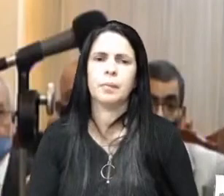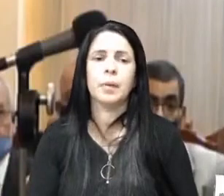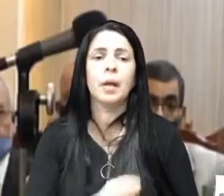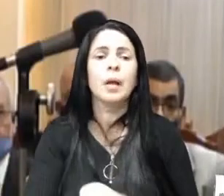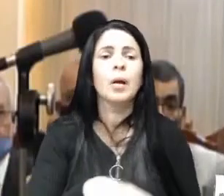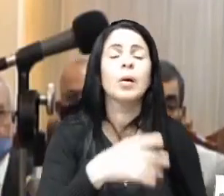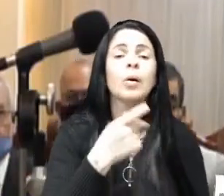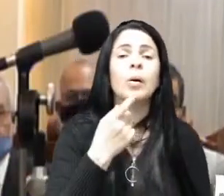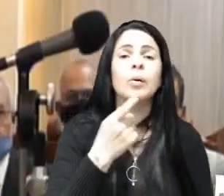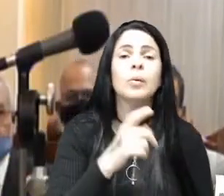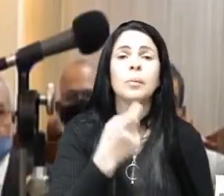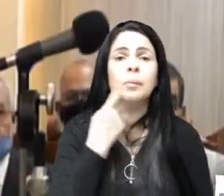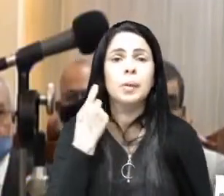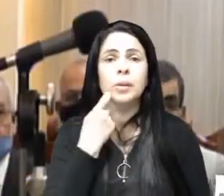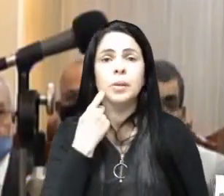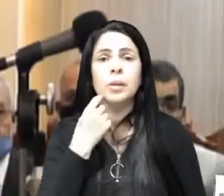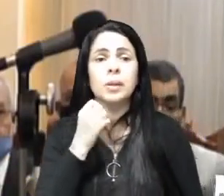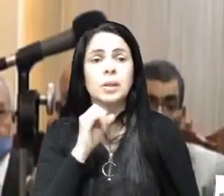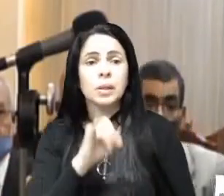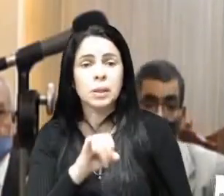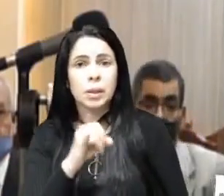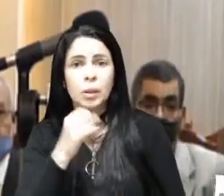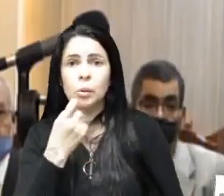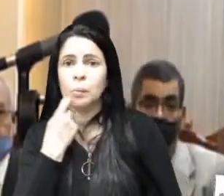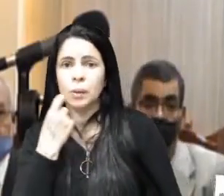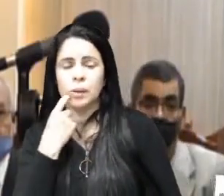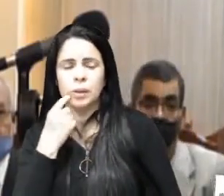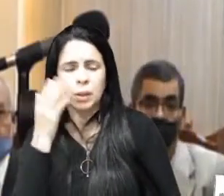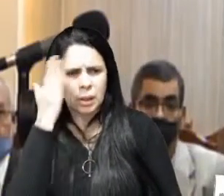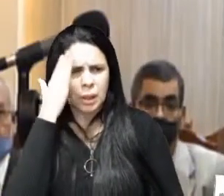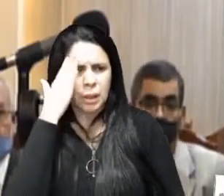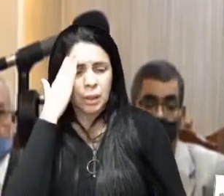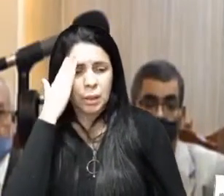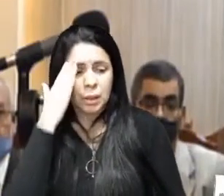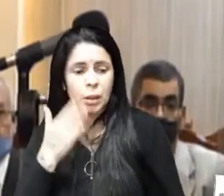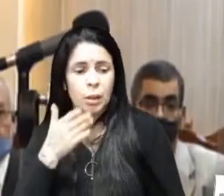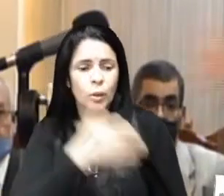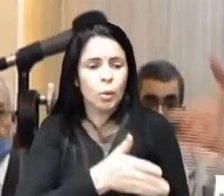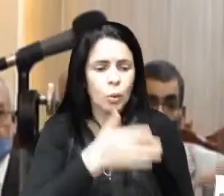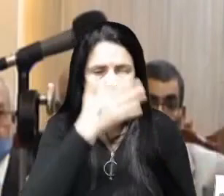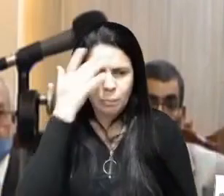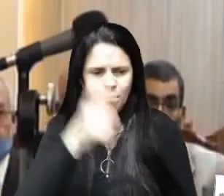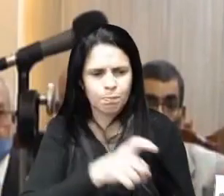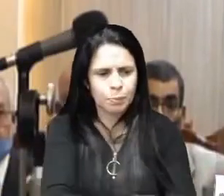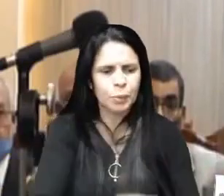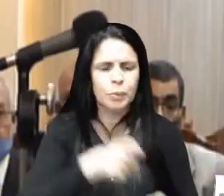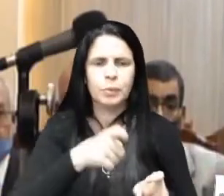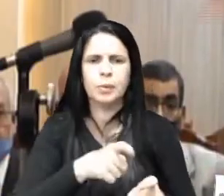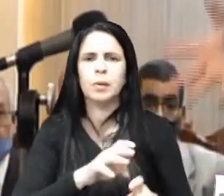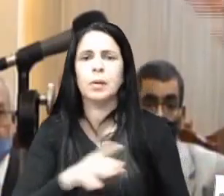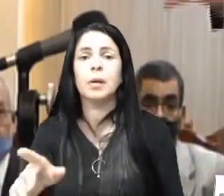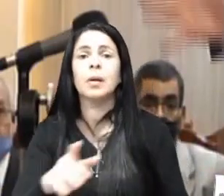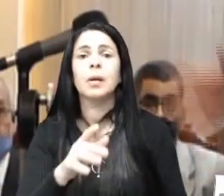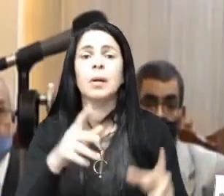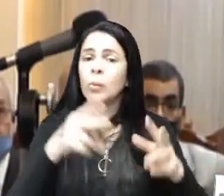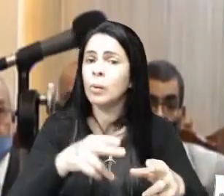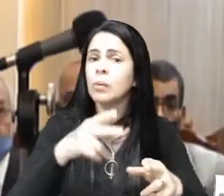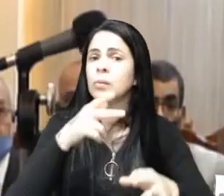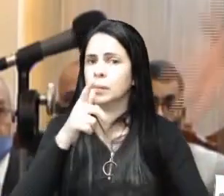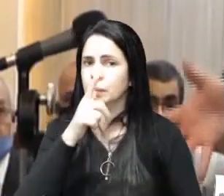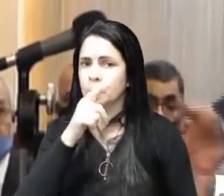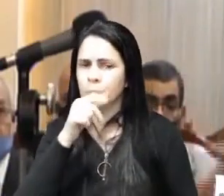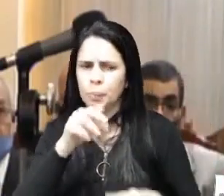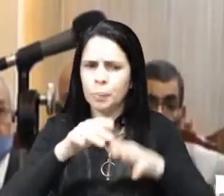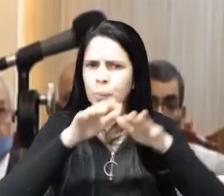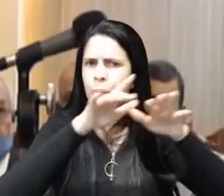para tragá-lo, ele não entraria na rede. Como o pássaro também que vê o laço, mas ele não se defende do laço. Ele parte para cima do laço,